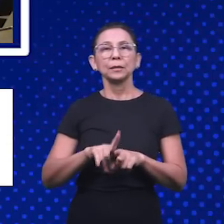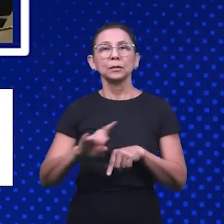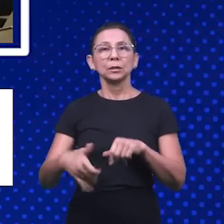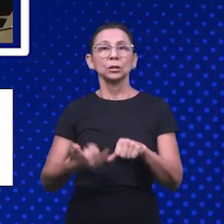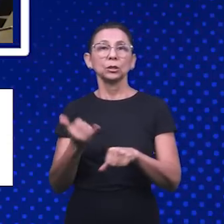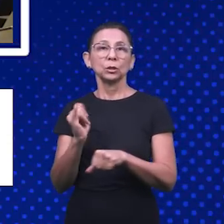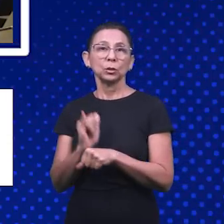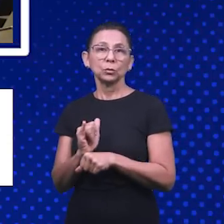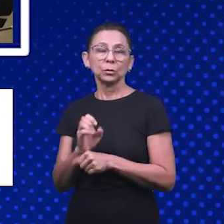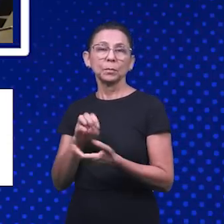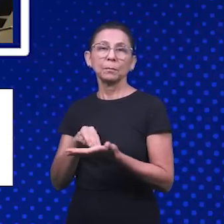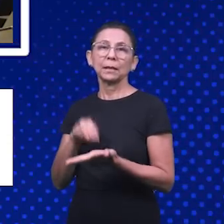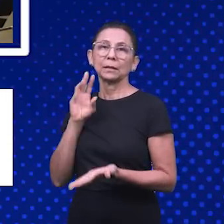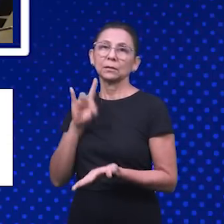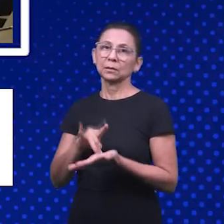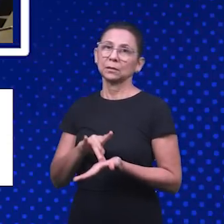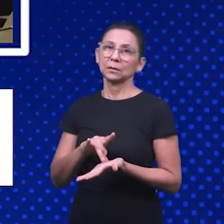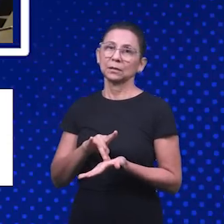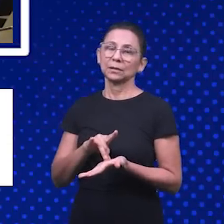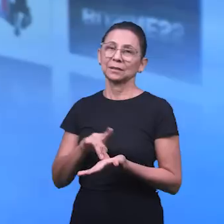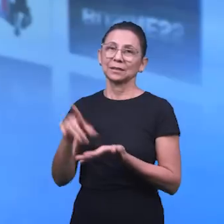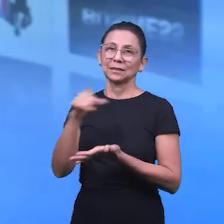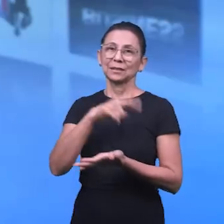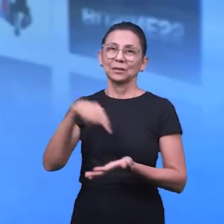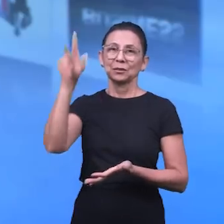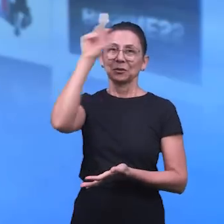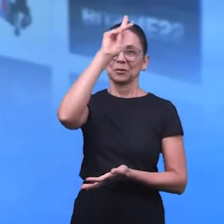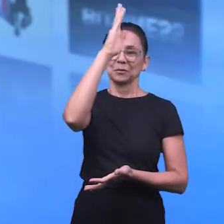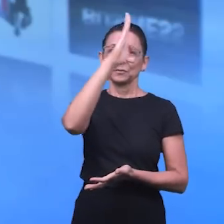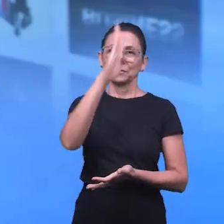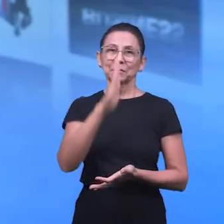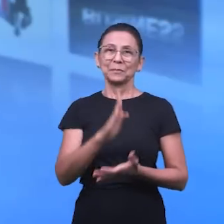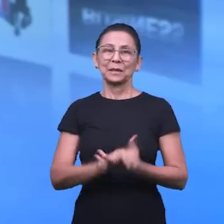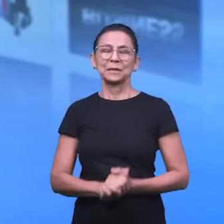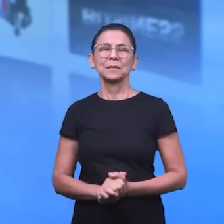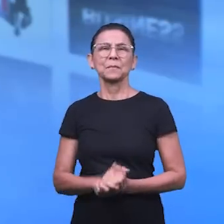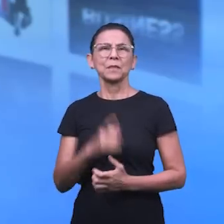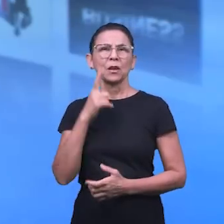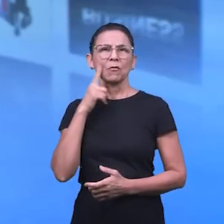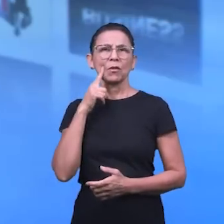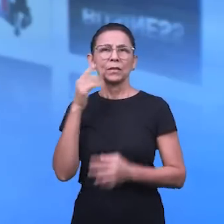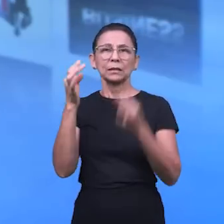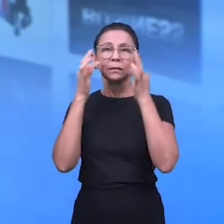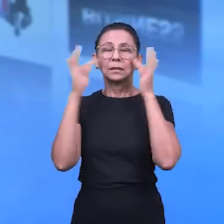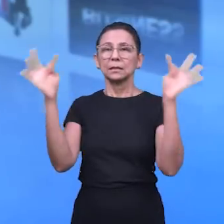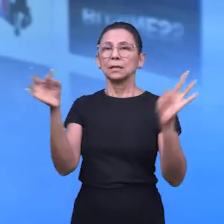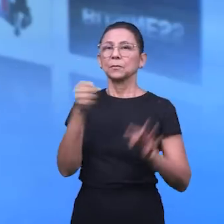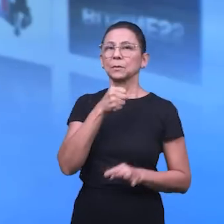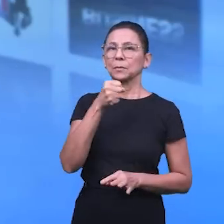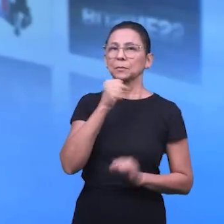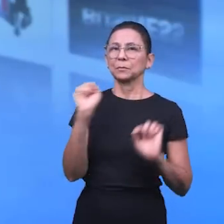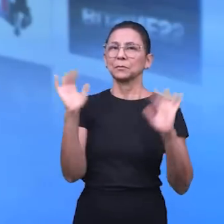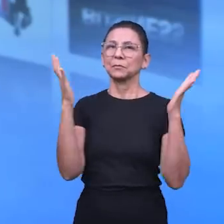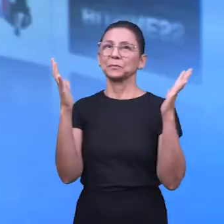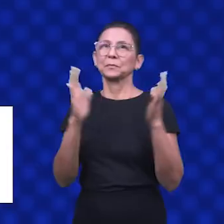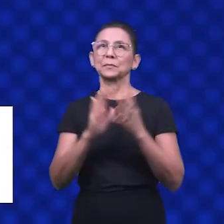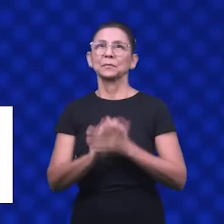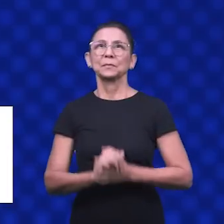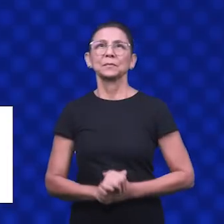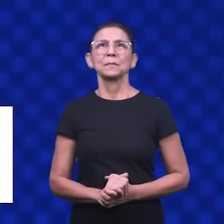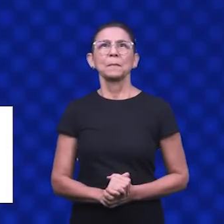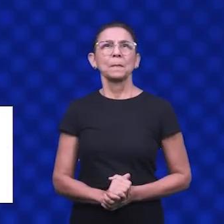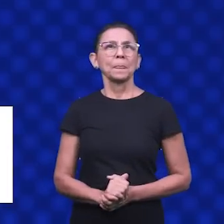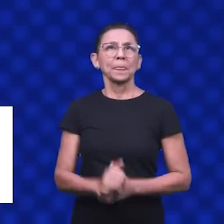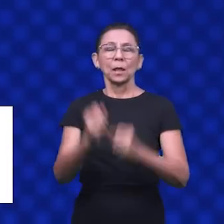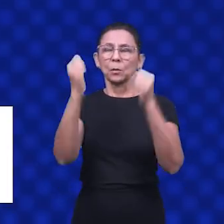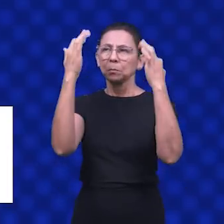Cristã Maranata no YouTube para todo o país. Assista agora alguns depoimentos das nossas irmãs sobre este evento. Recebemos